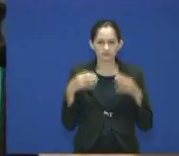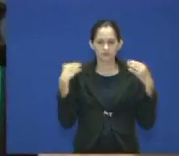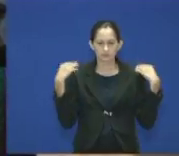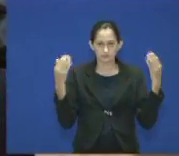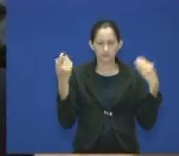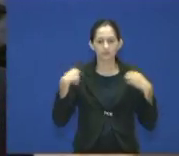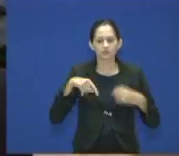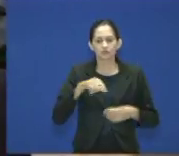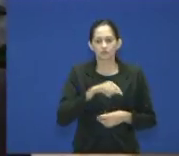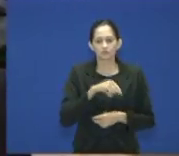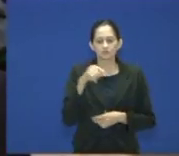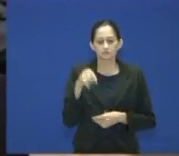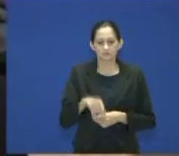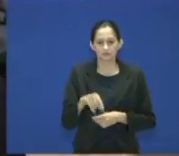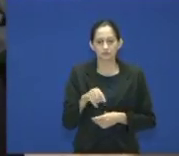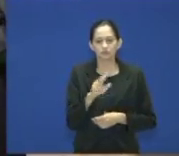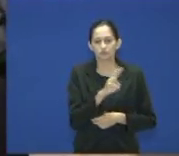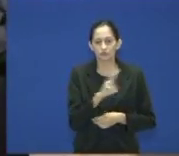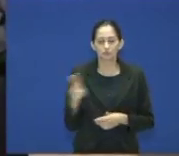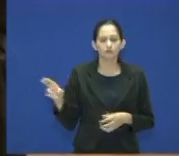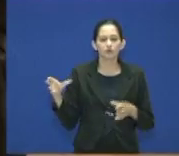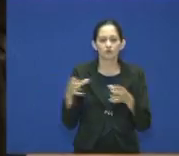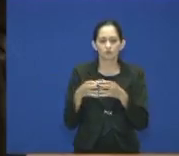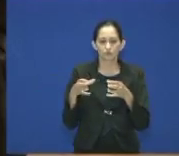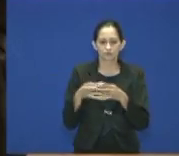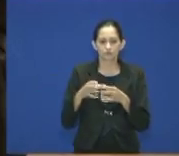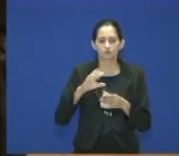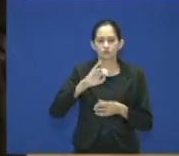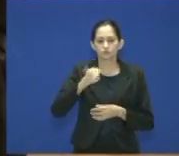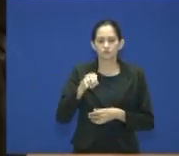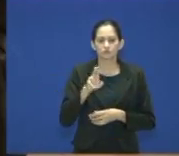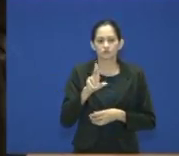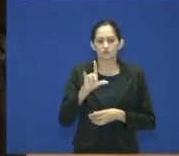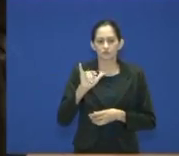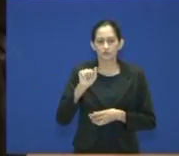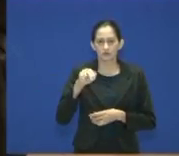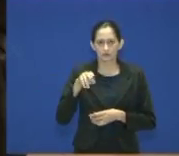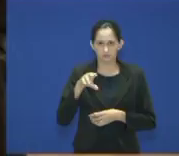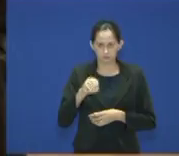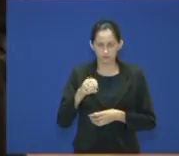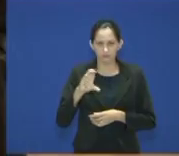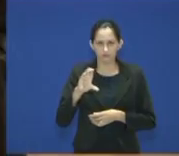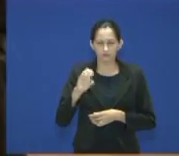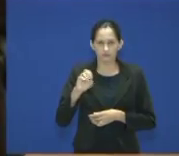damos agora à turma o nome de turma Juliano Coelho Capuzzo.